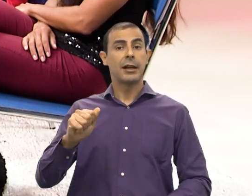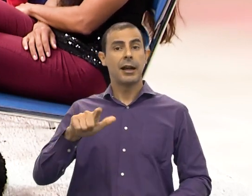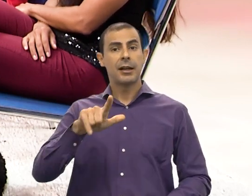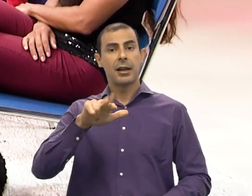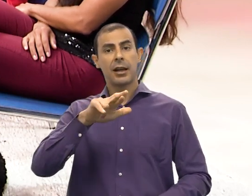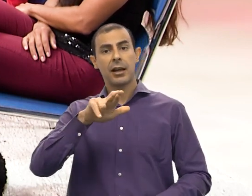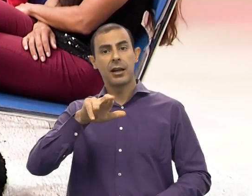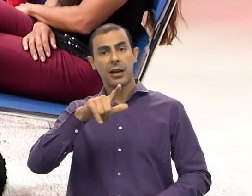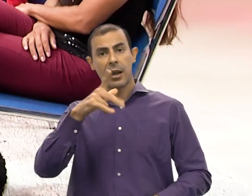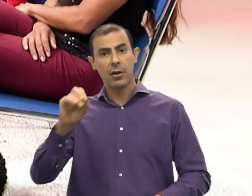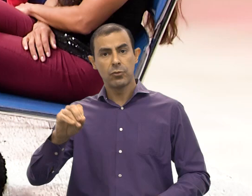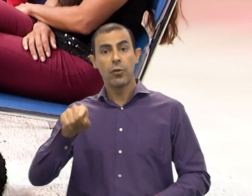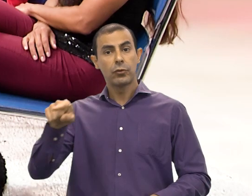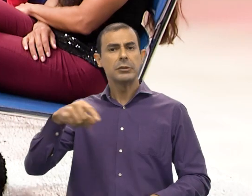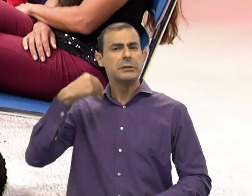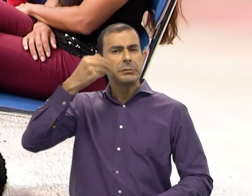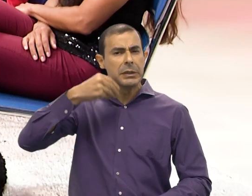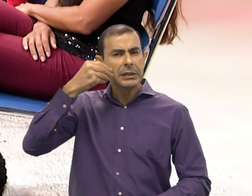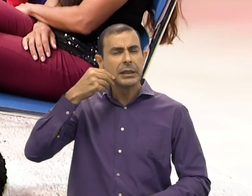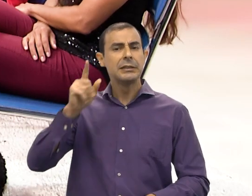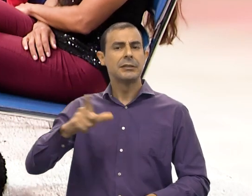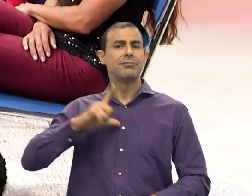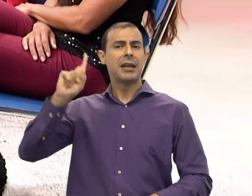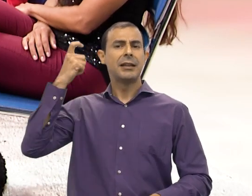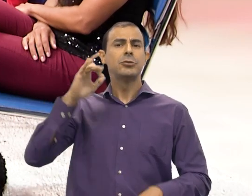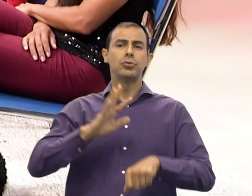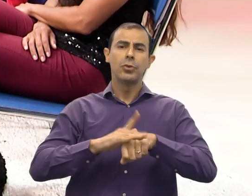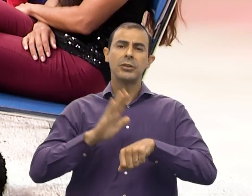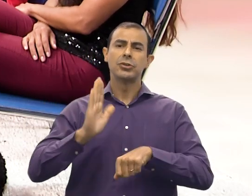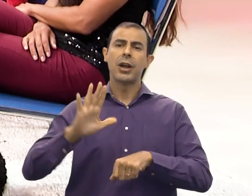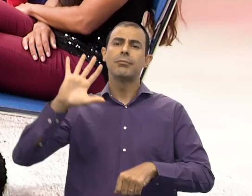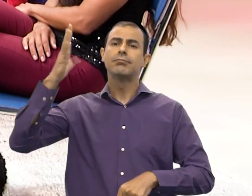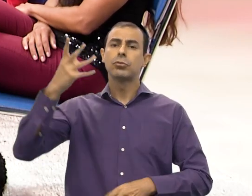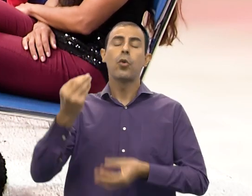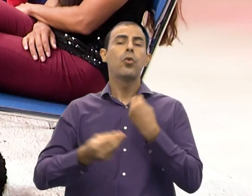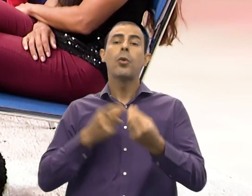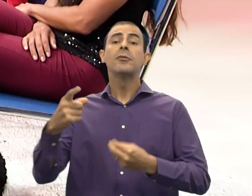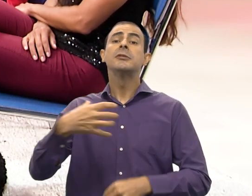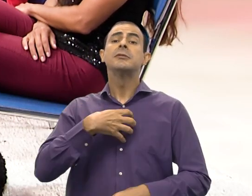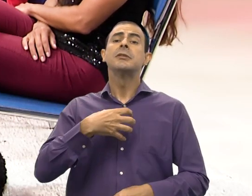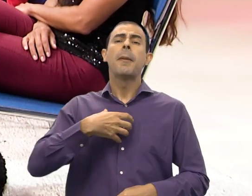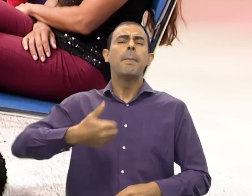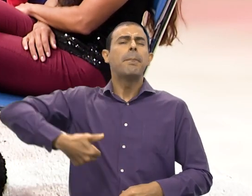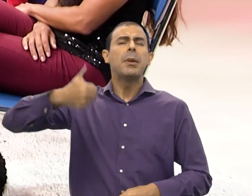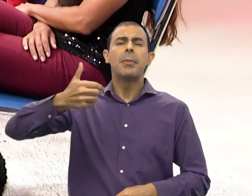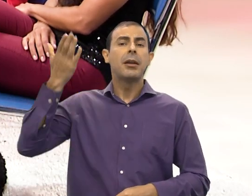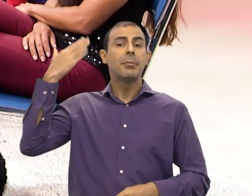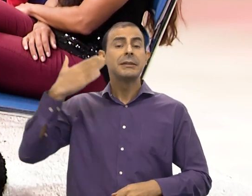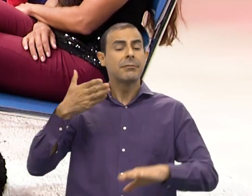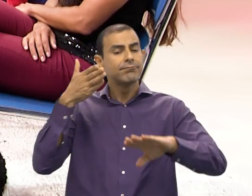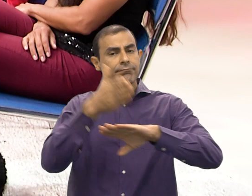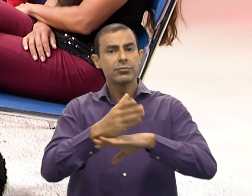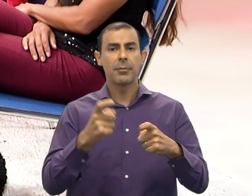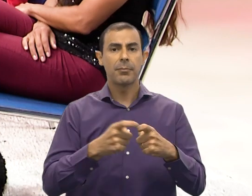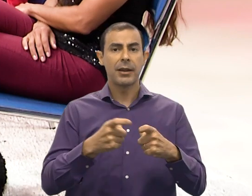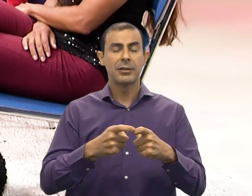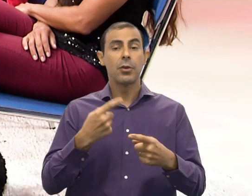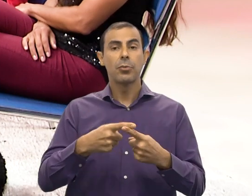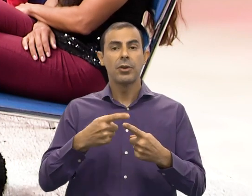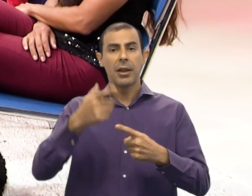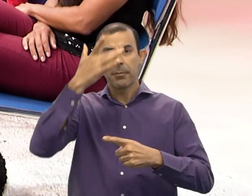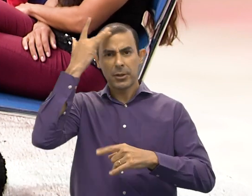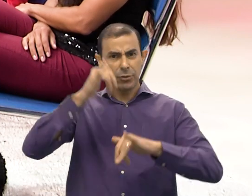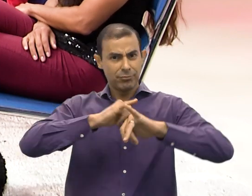lutou contra o câncer, lutou contra a leucemia. Quais foram os primeiros sintomas, que fizeram você procurar um médico? Para quem está em